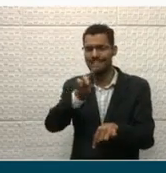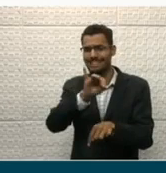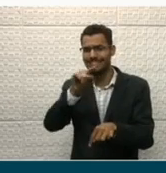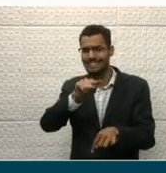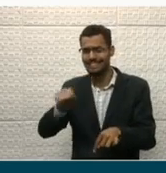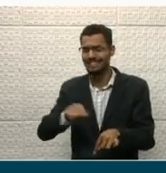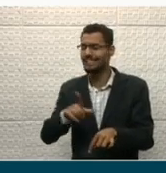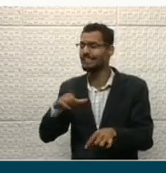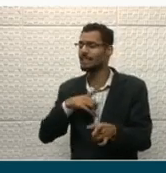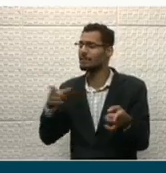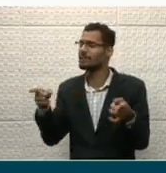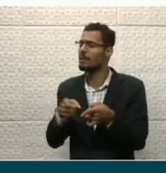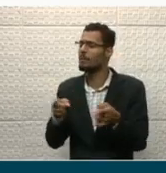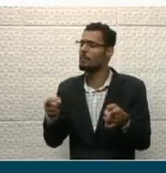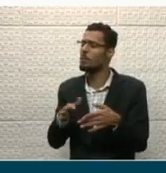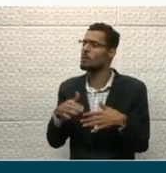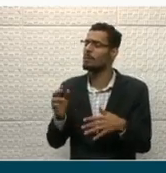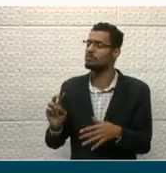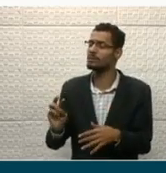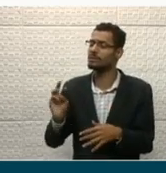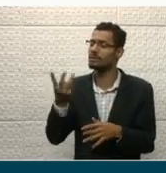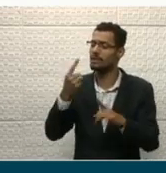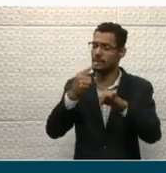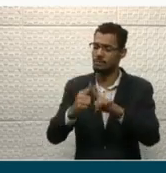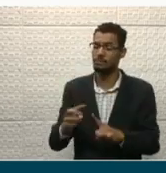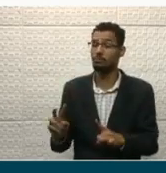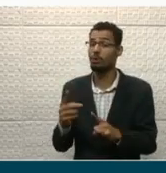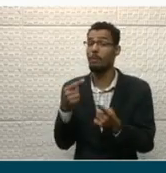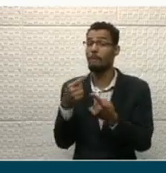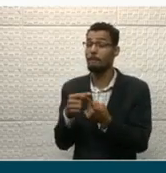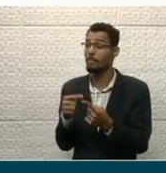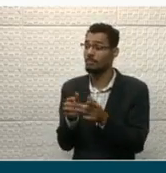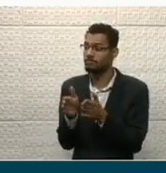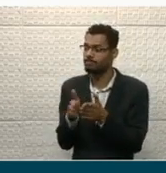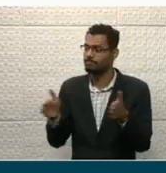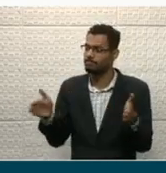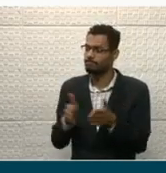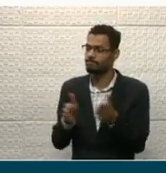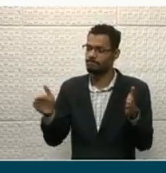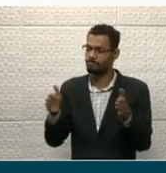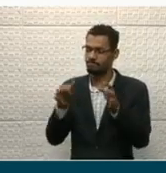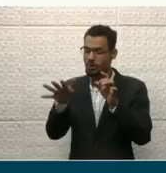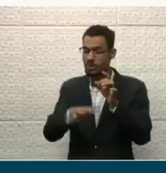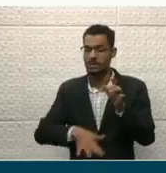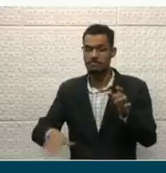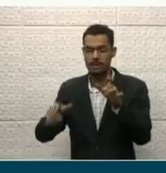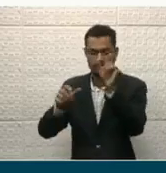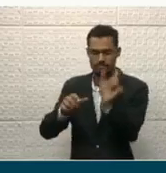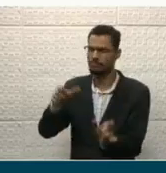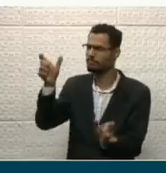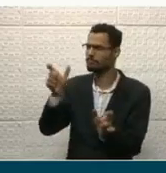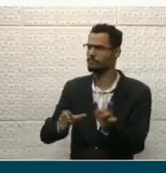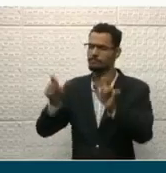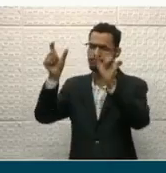tamanho 3 por 2, por causa das dimensões dos espaços